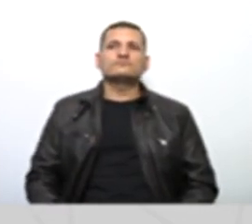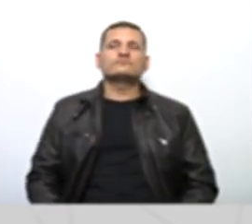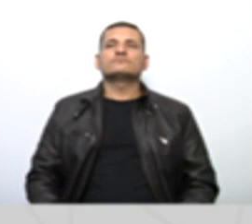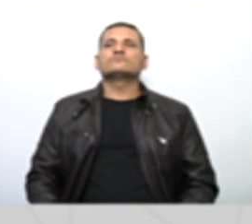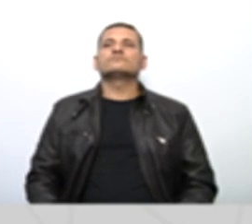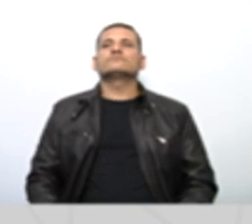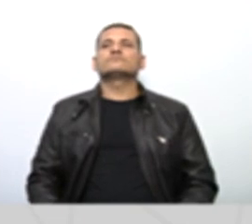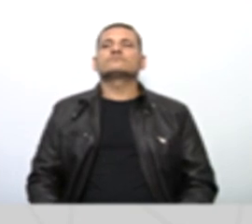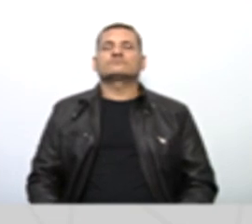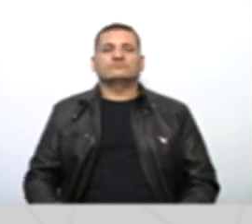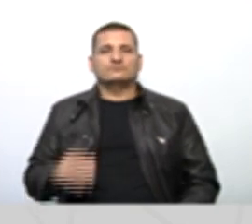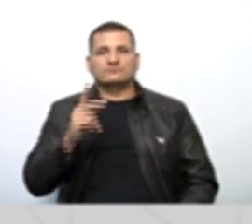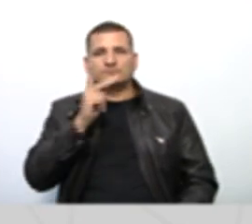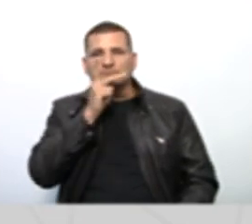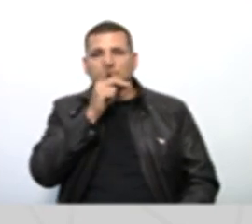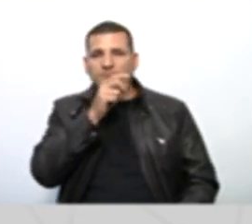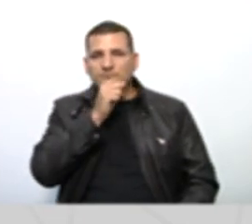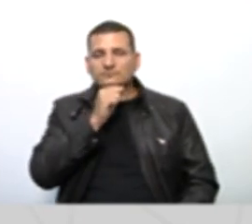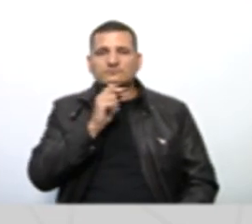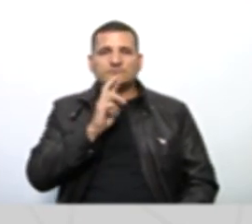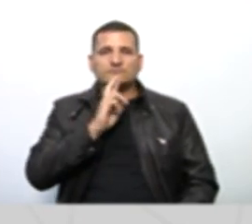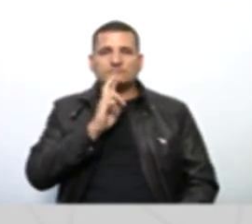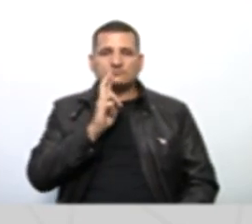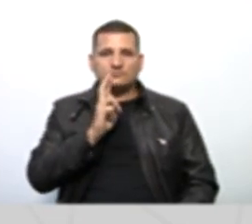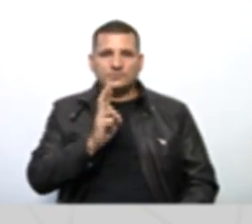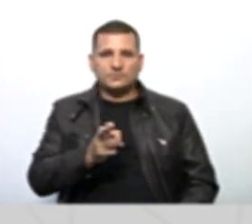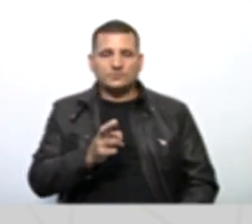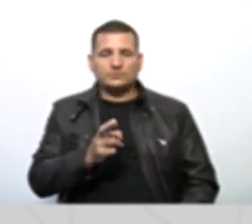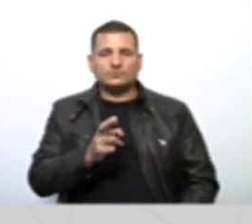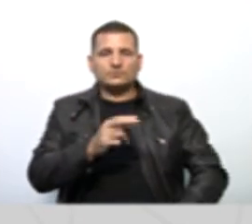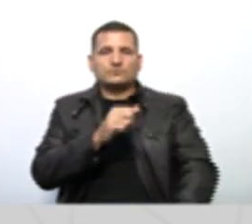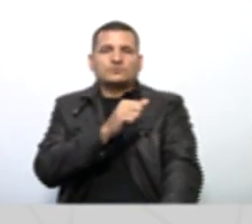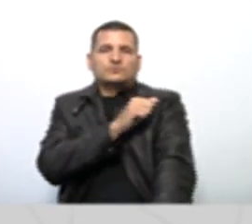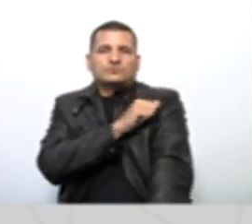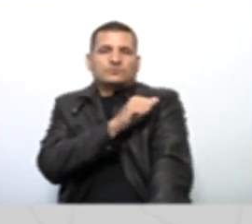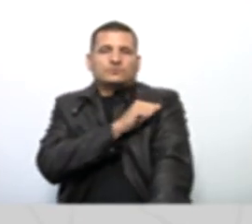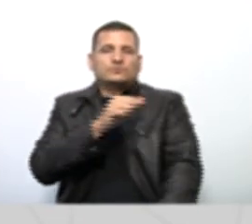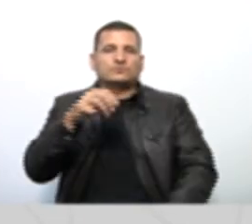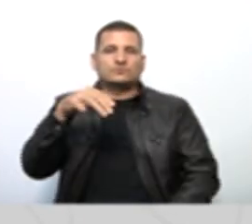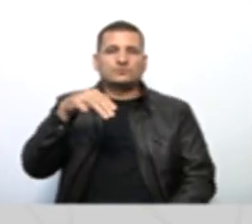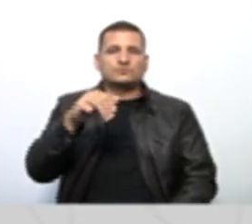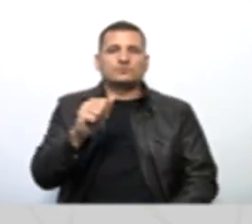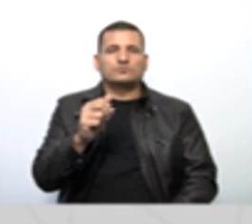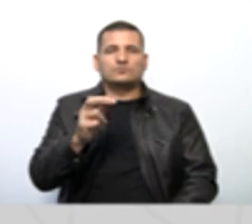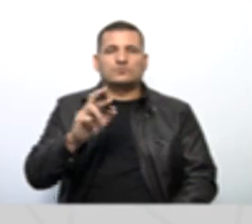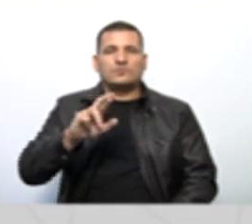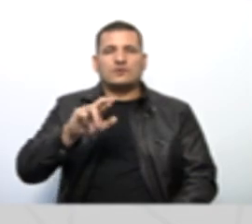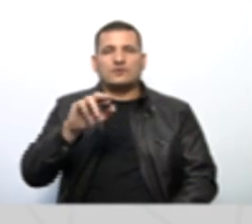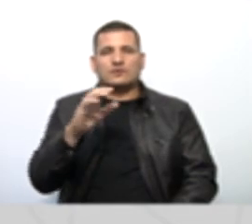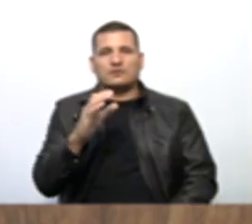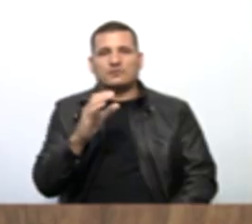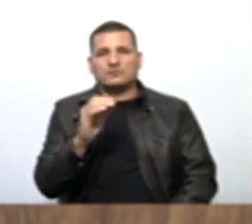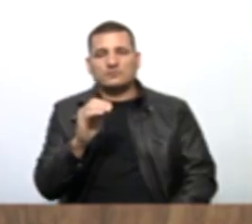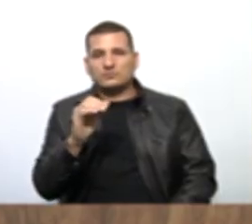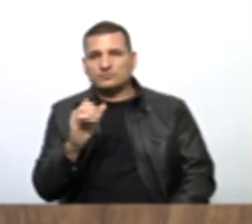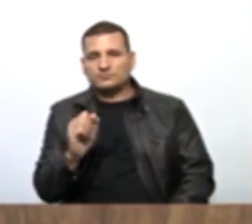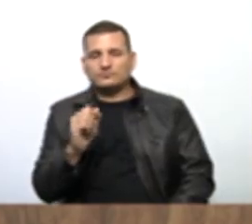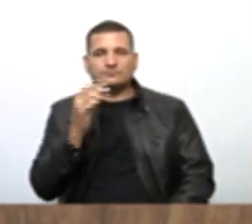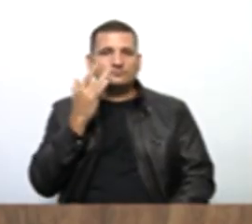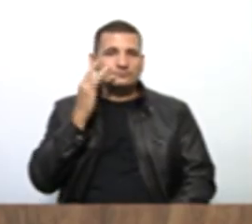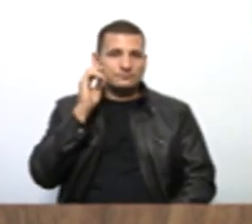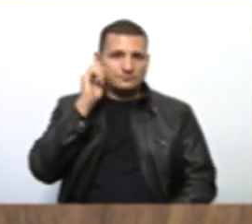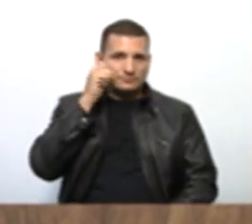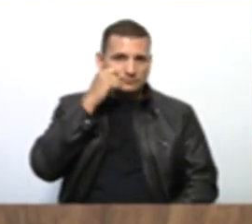respondeu à mesma questão pessoal conseguiu alunos vinícius é isso pessoal lá de ouro preto